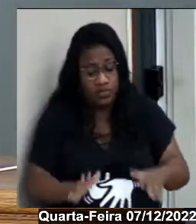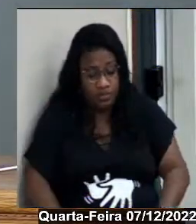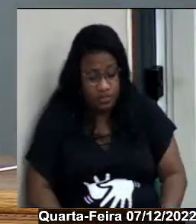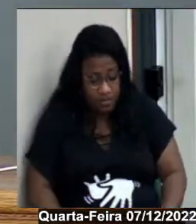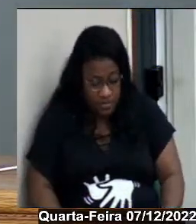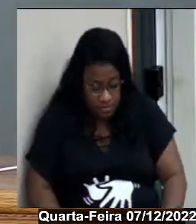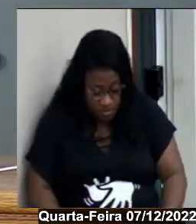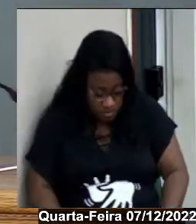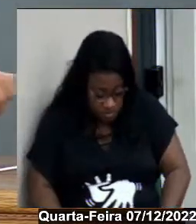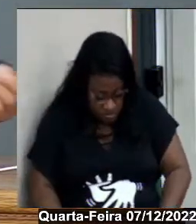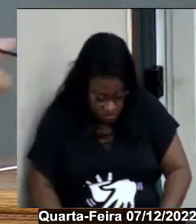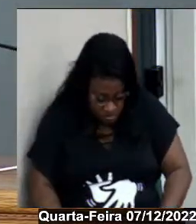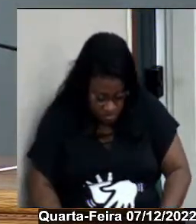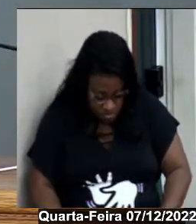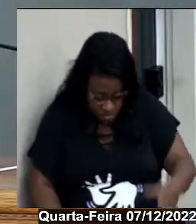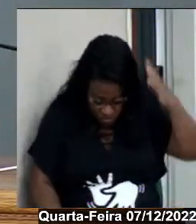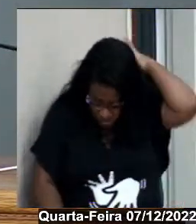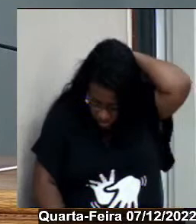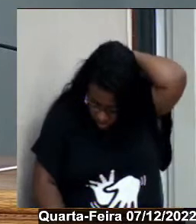dia.